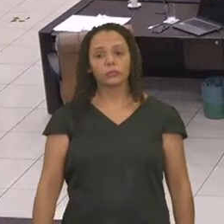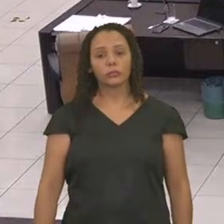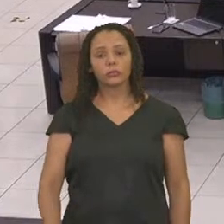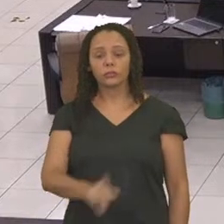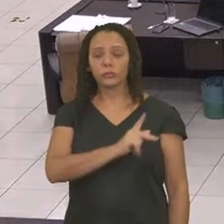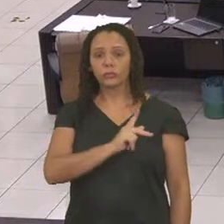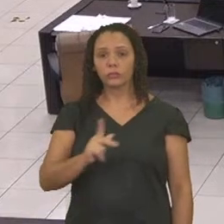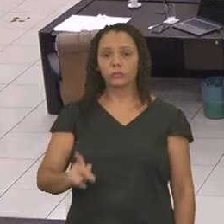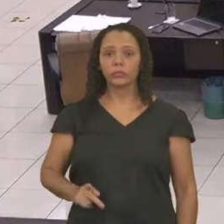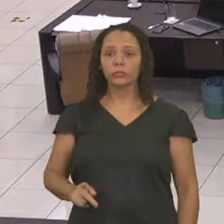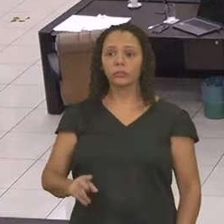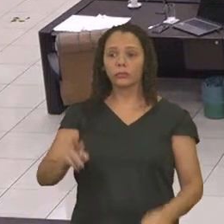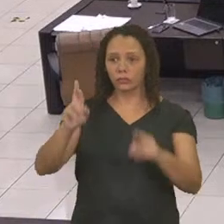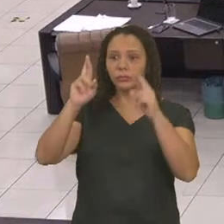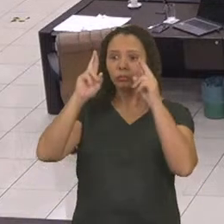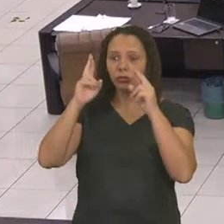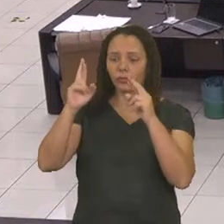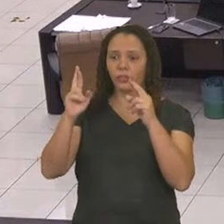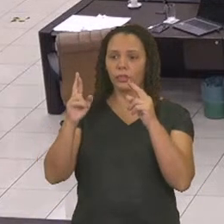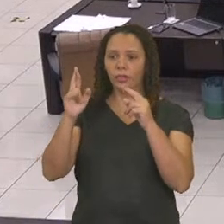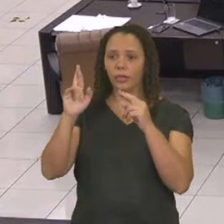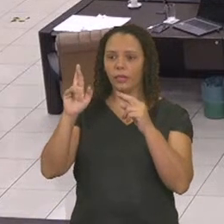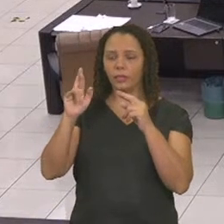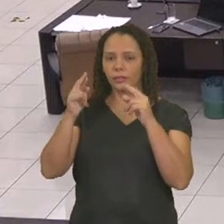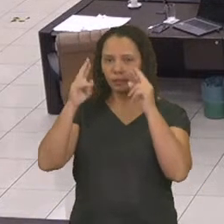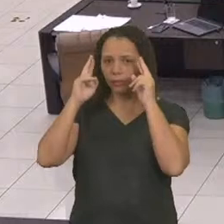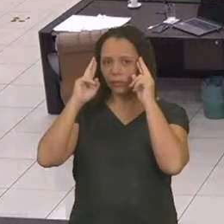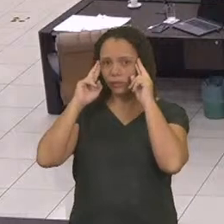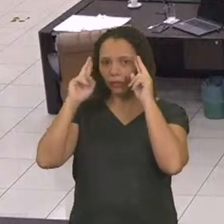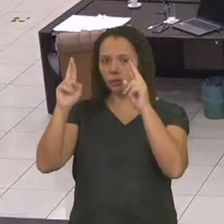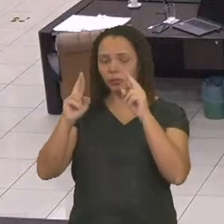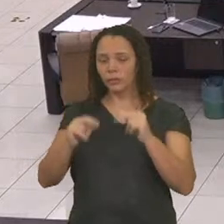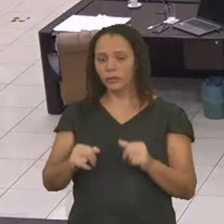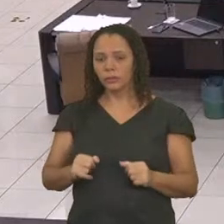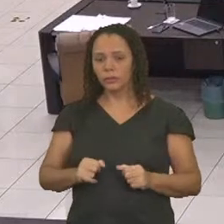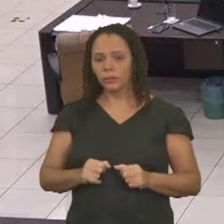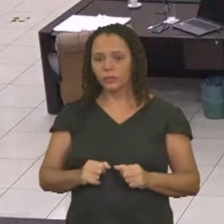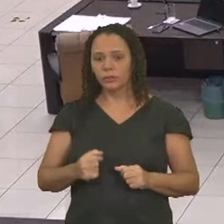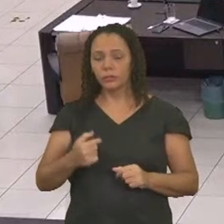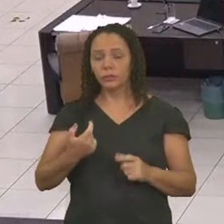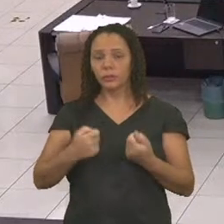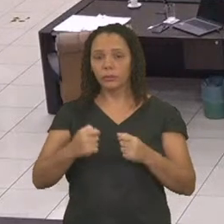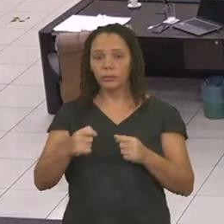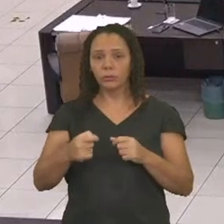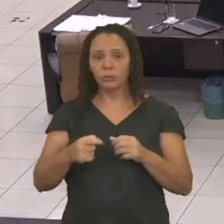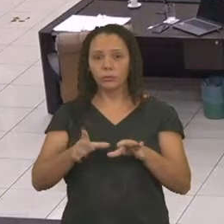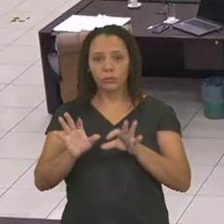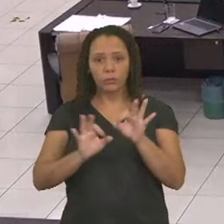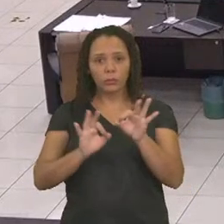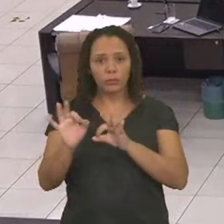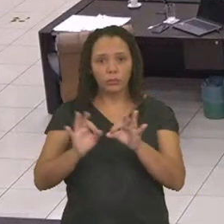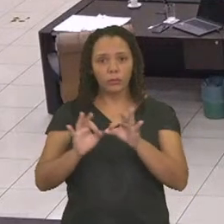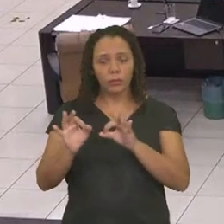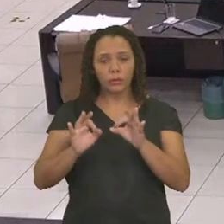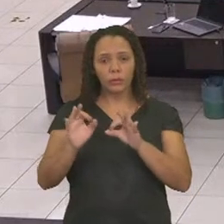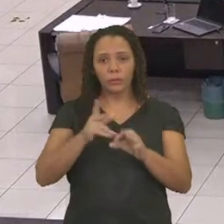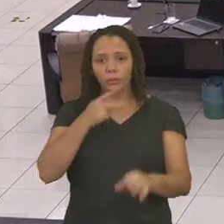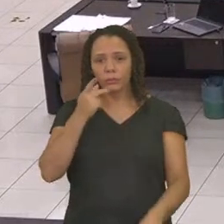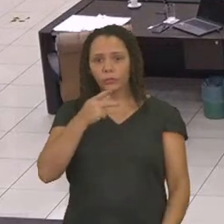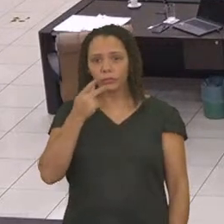eu tenho profundo respeito pelo senhor e eu vou chegar ao ponto da água. Eu preciso construir a minha fala.